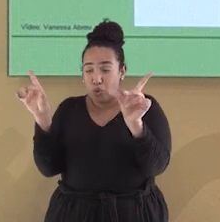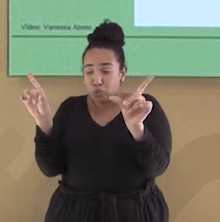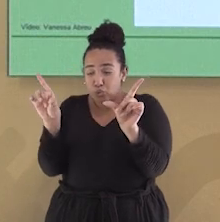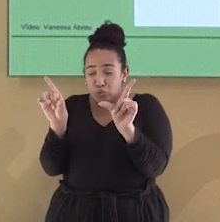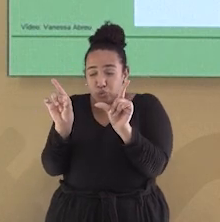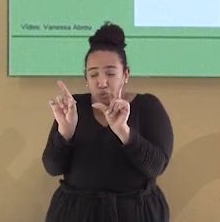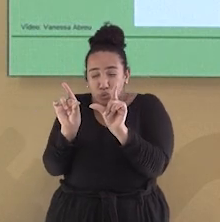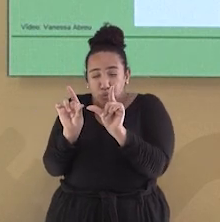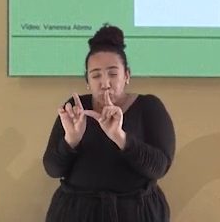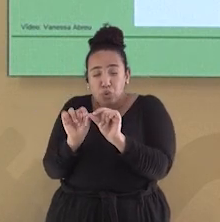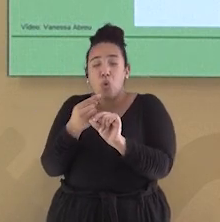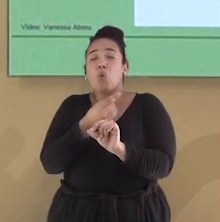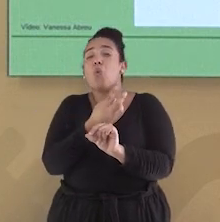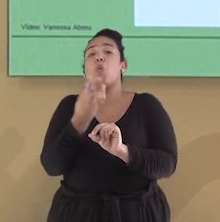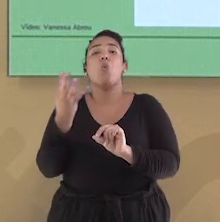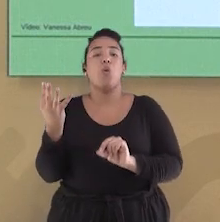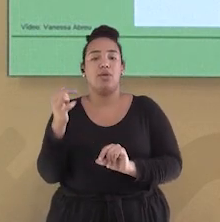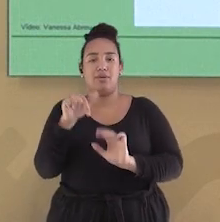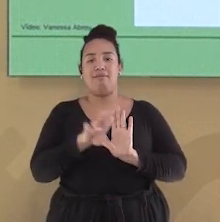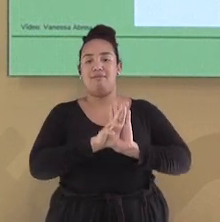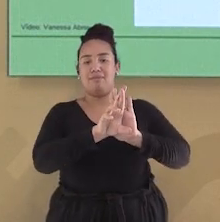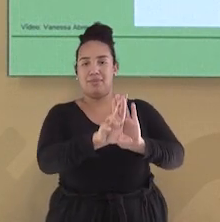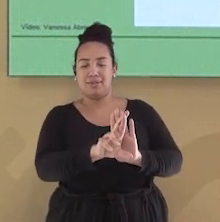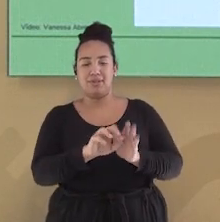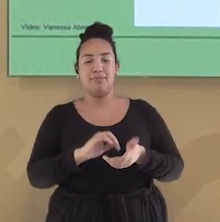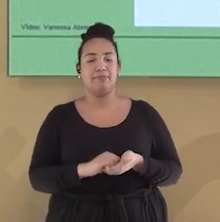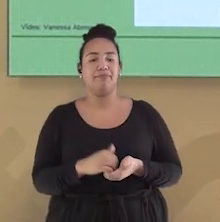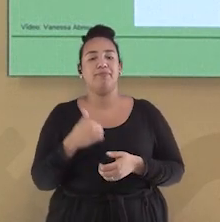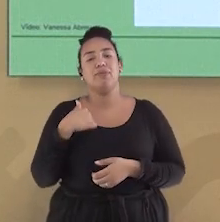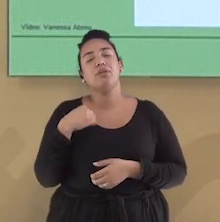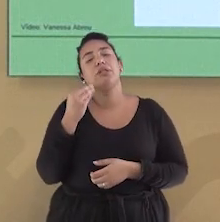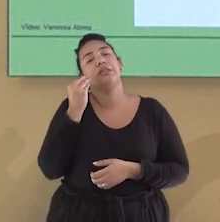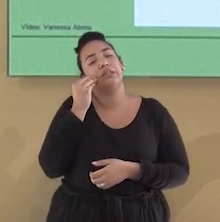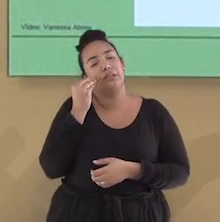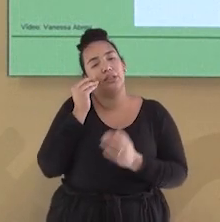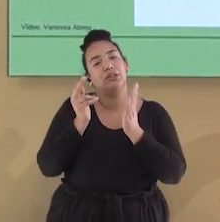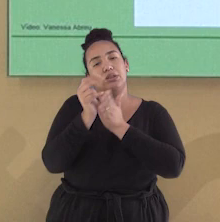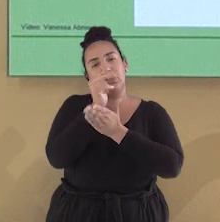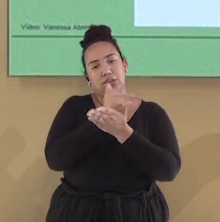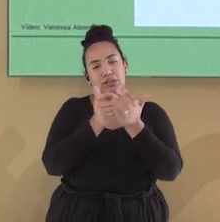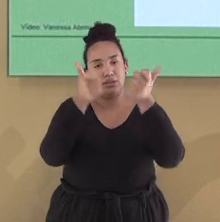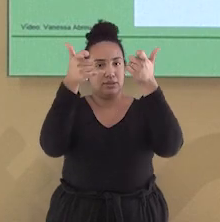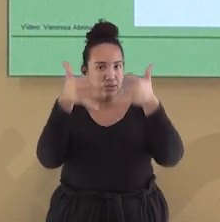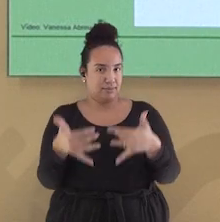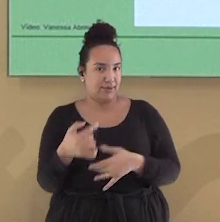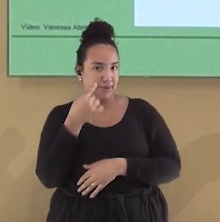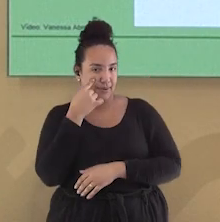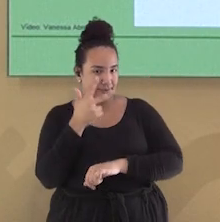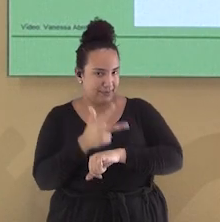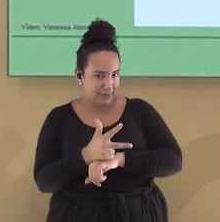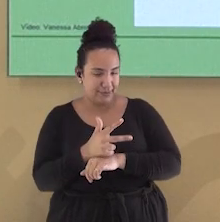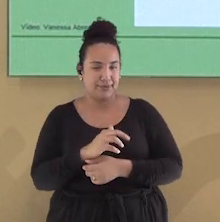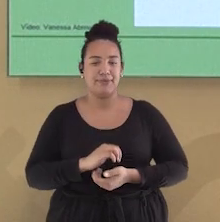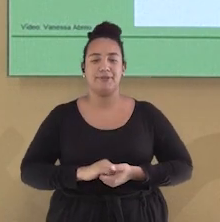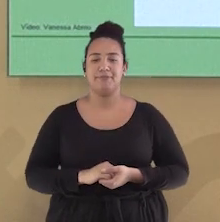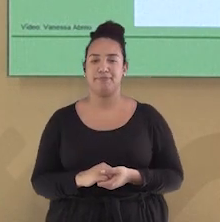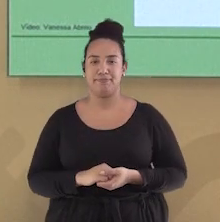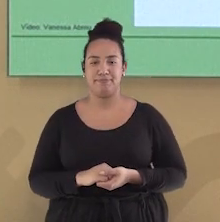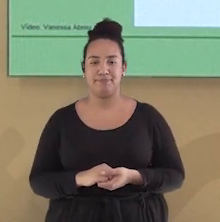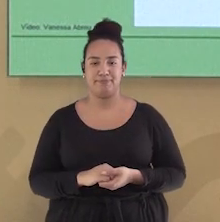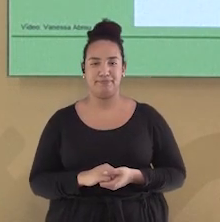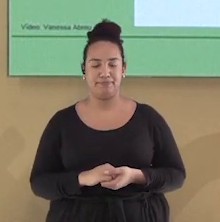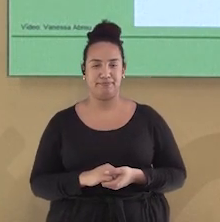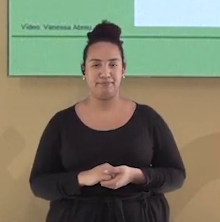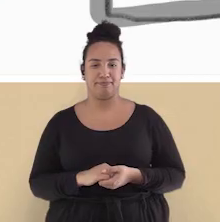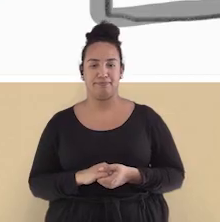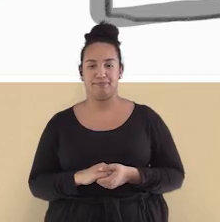foi reduzido aquele mapa para representar o território? Tentei exemplificar por meio de desenhos. Olha o